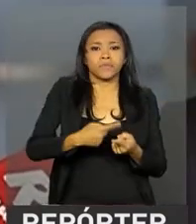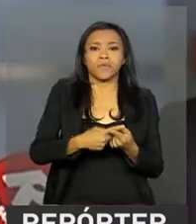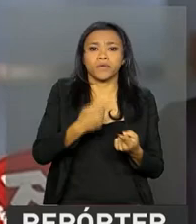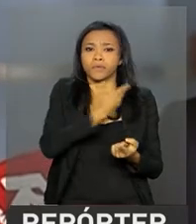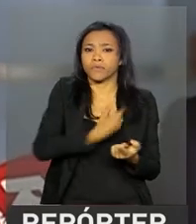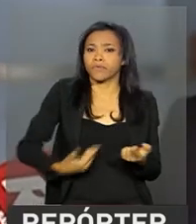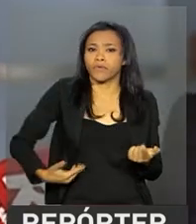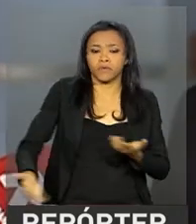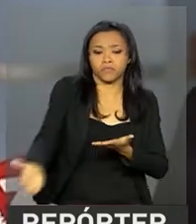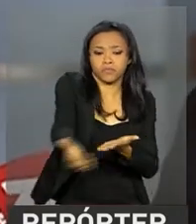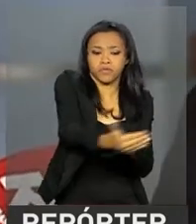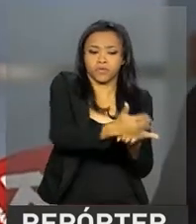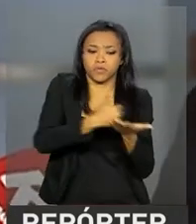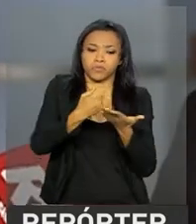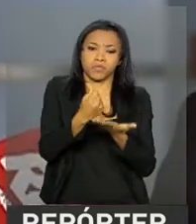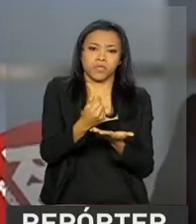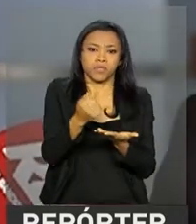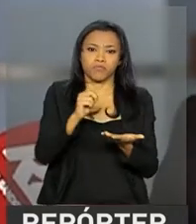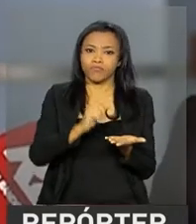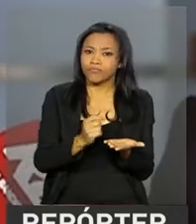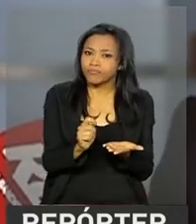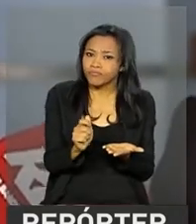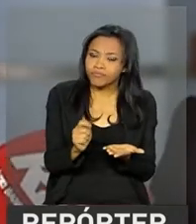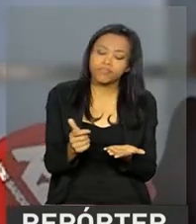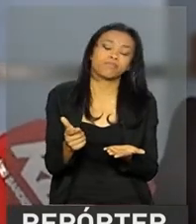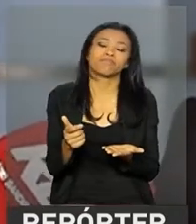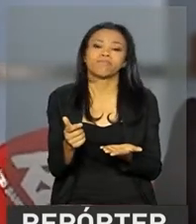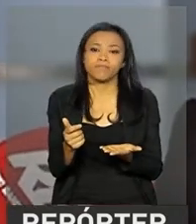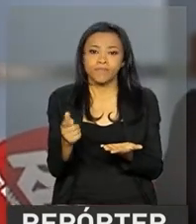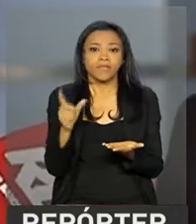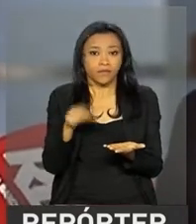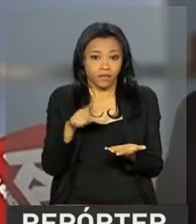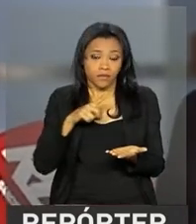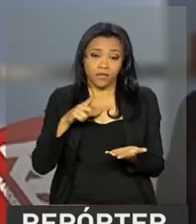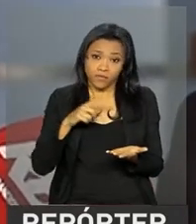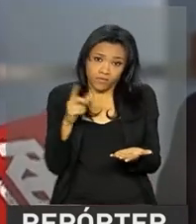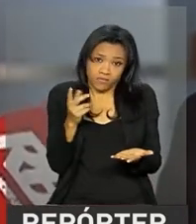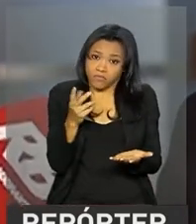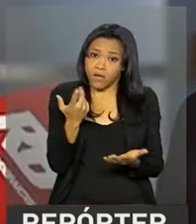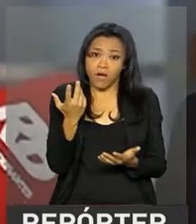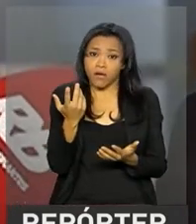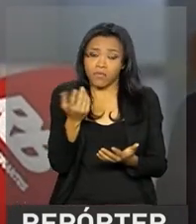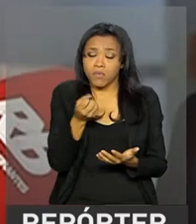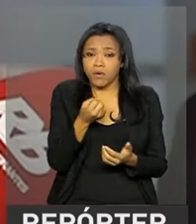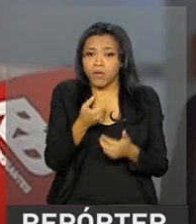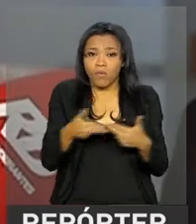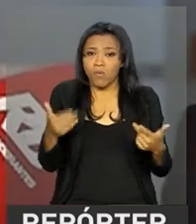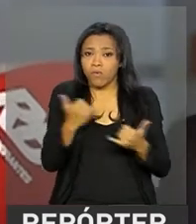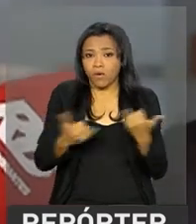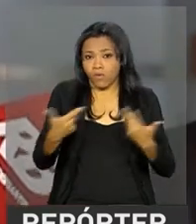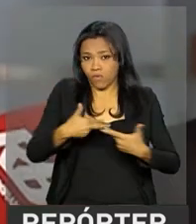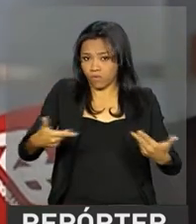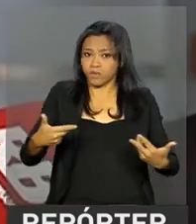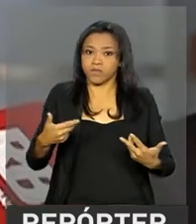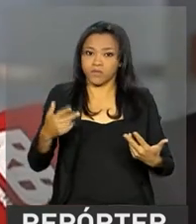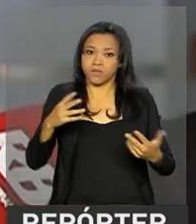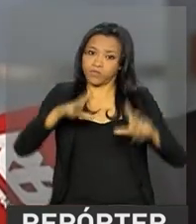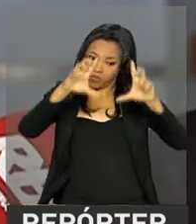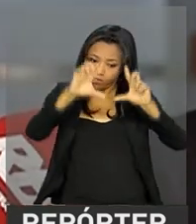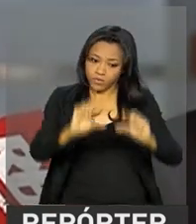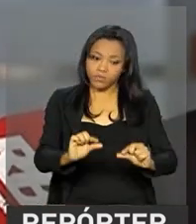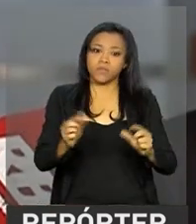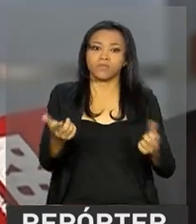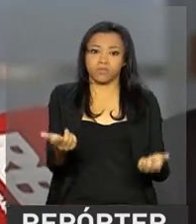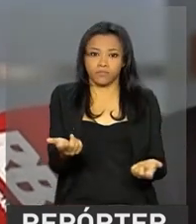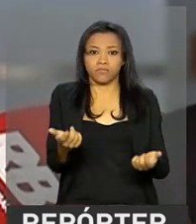de recuperação. Uma causa muito importante para a queda da arrecadação foi uma coisa boa para o país, mas que gerou queda